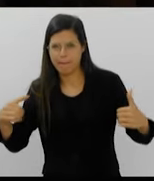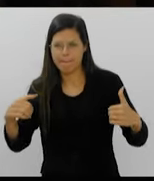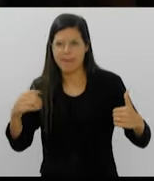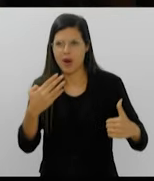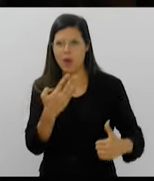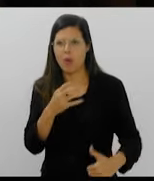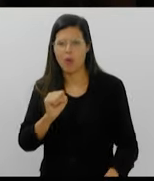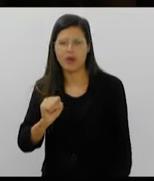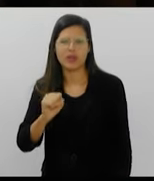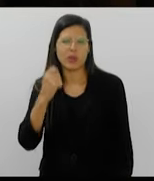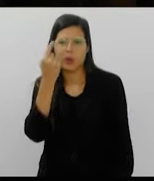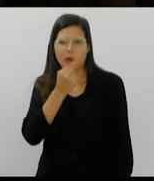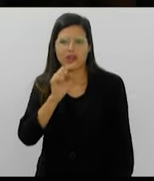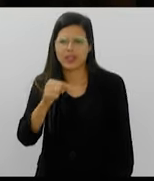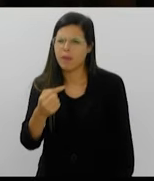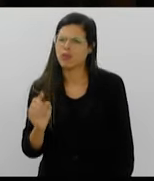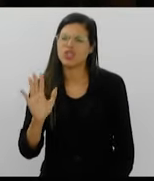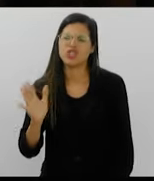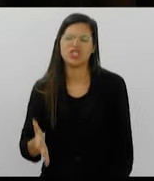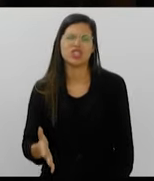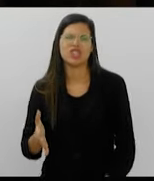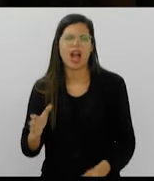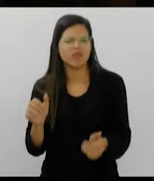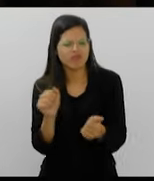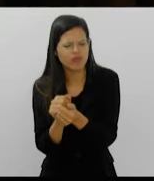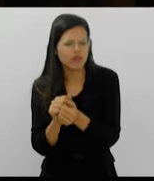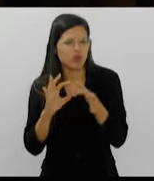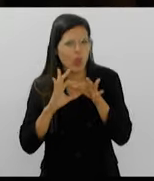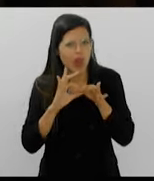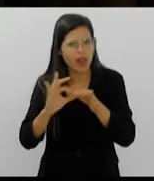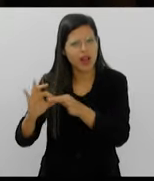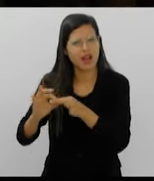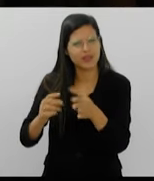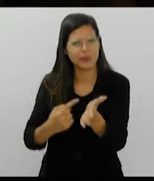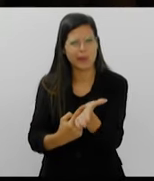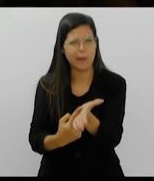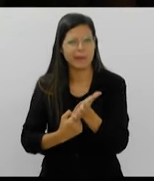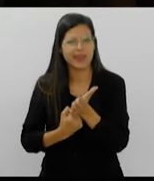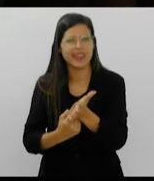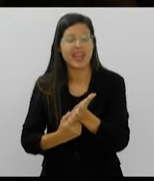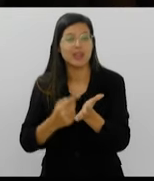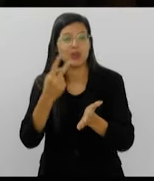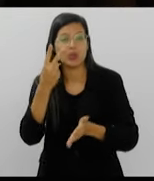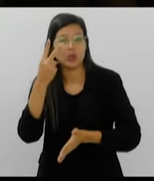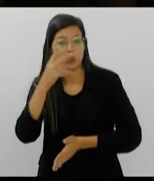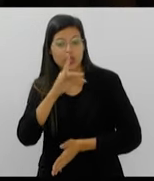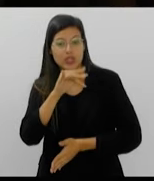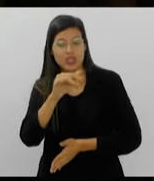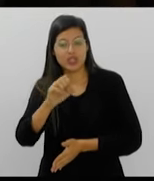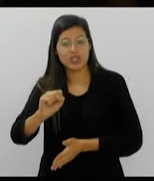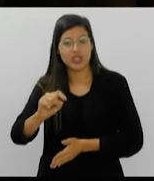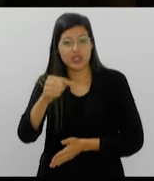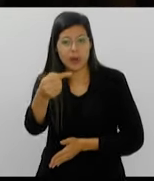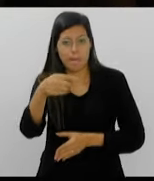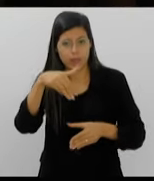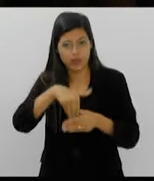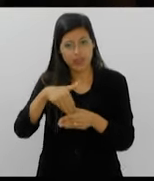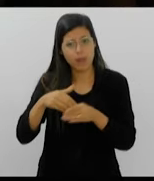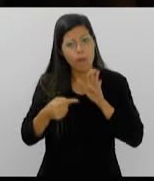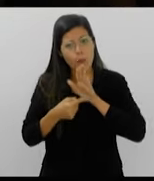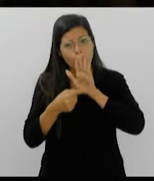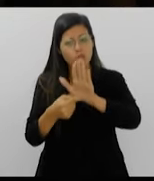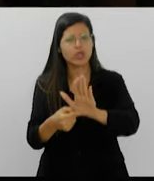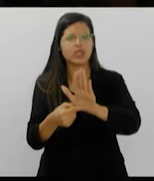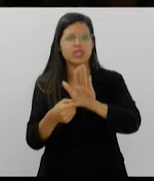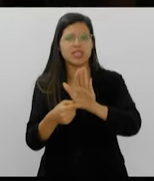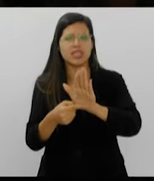todos macumunados, obviamente já estavam todos acertados. Para 48 horas após a eleição, isso se revelar, como revelou hoje